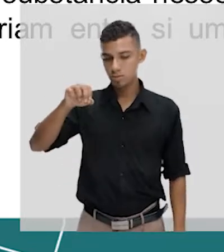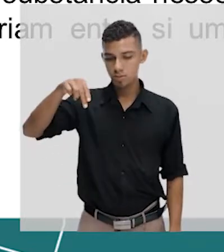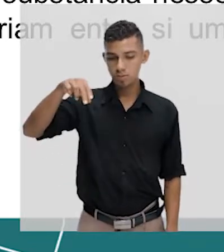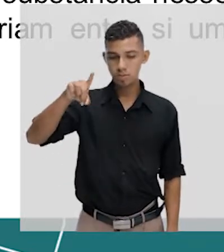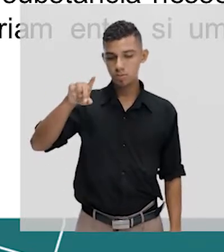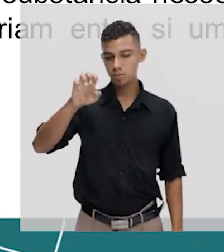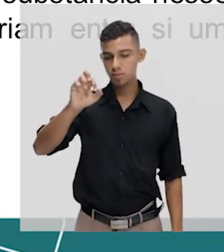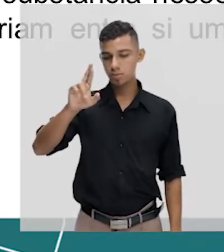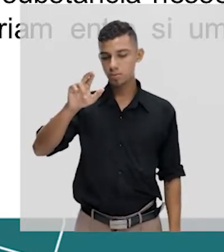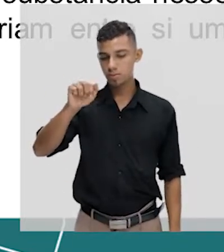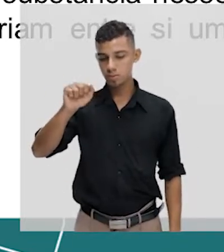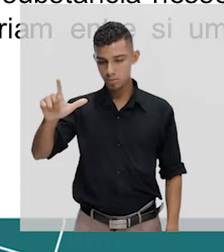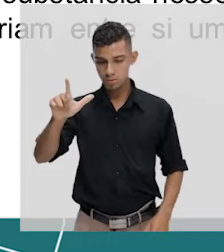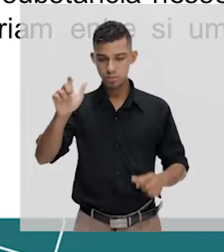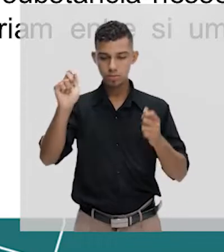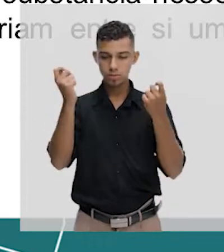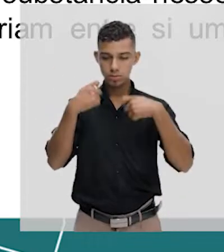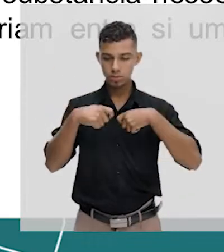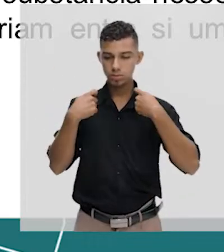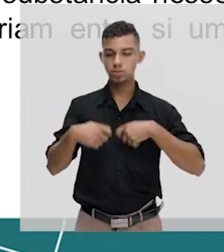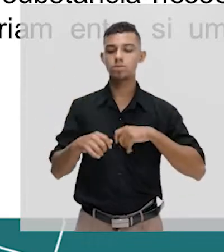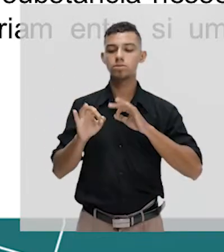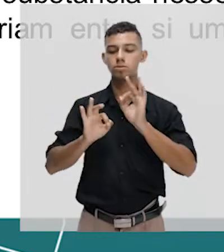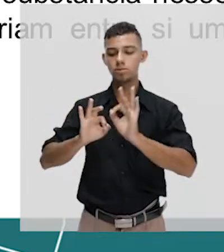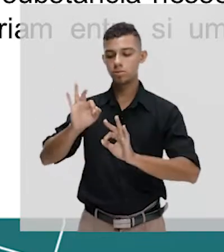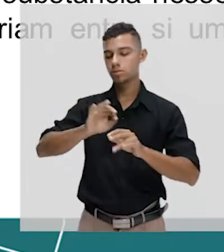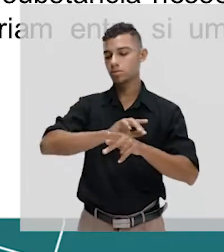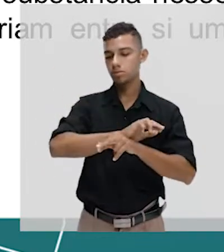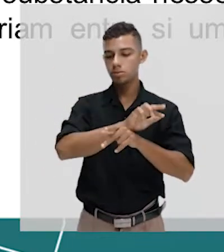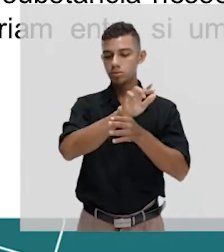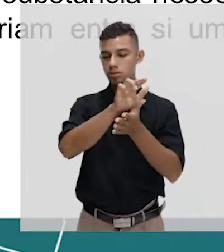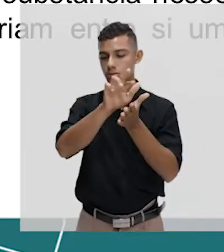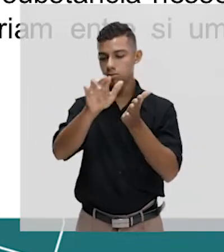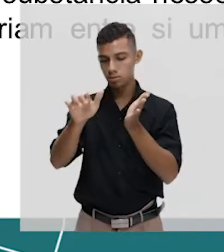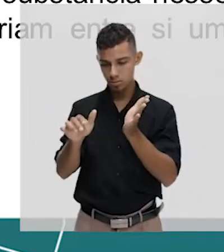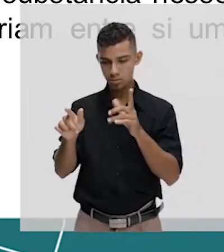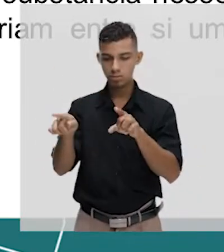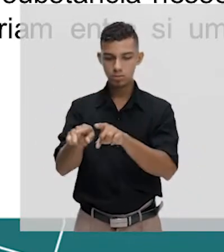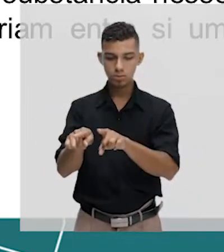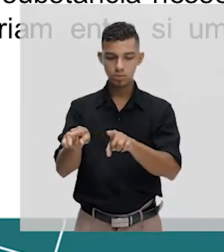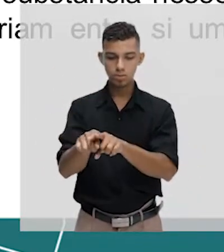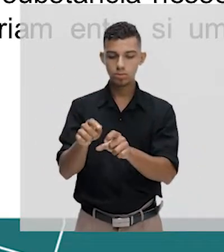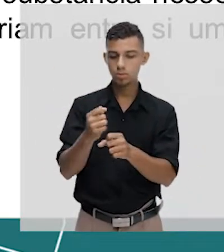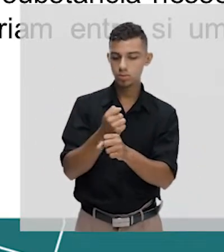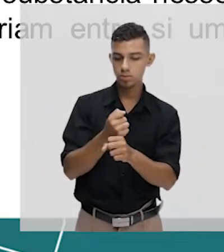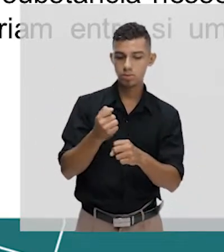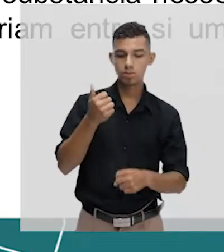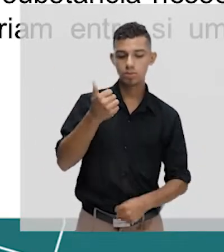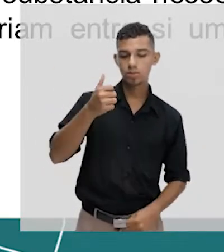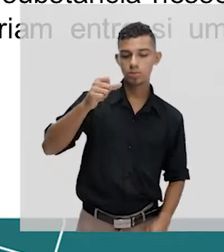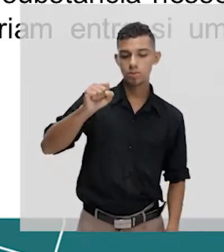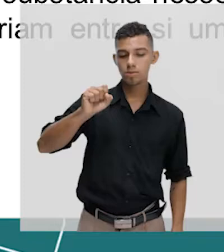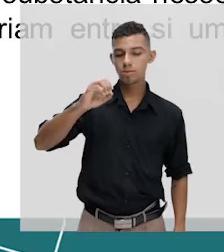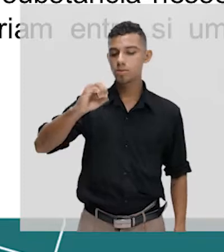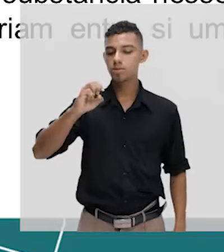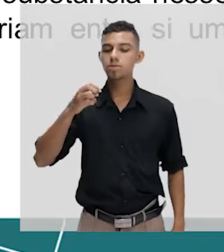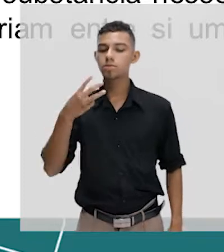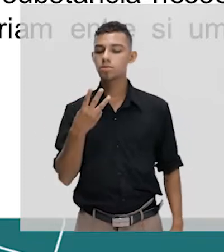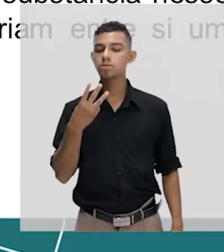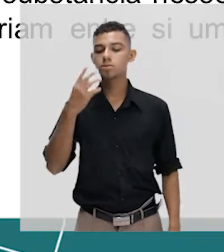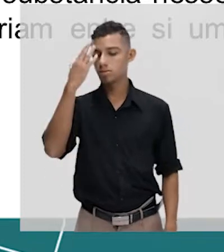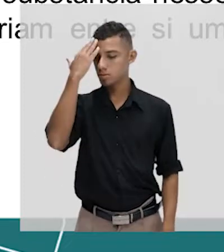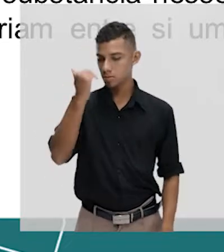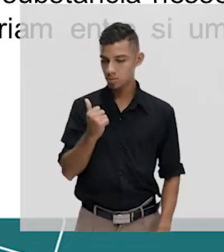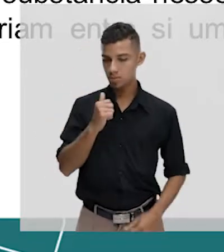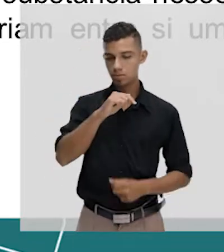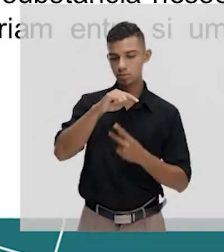né? Em 1803, já se sabia que duas ou mais substâncias podiam se combinar em